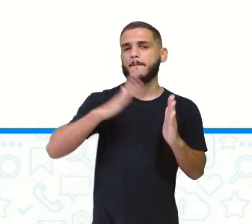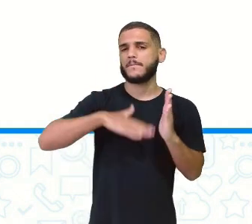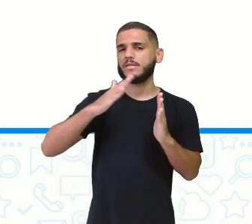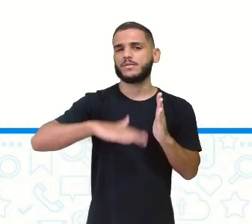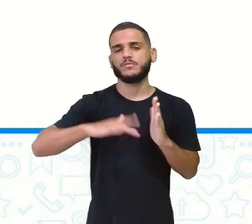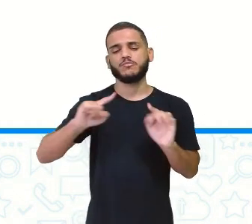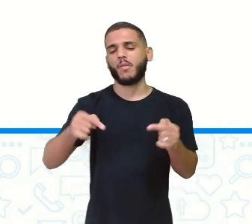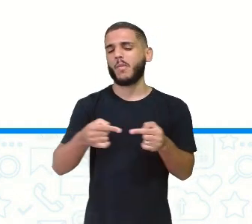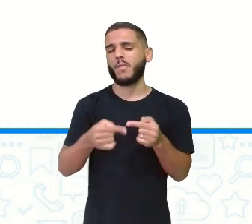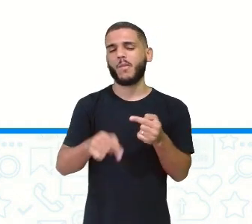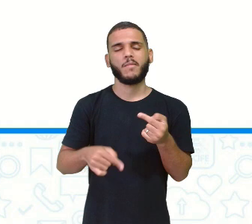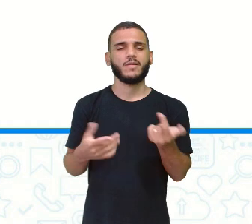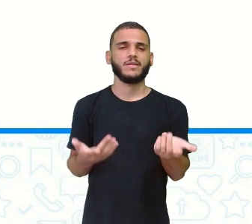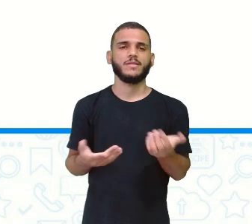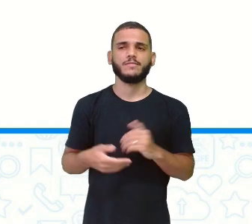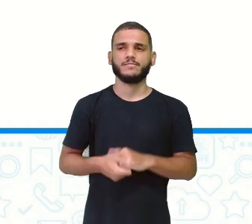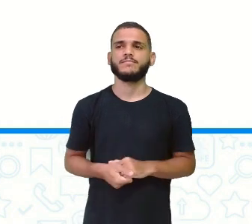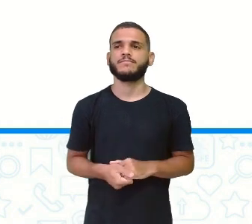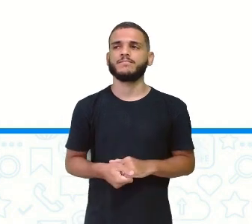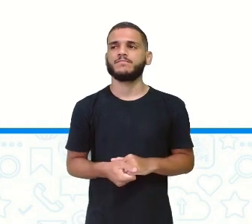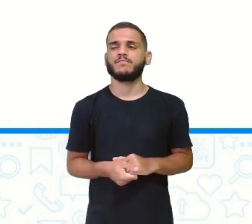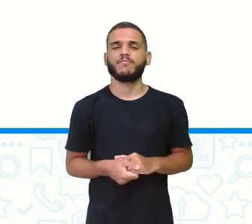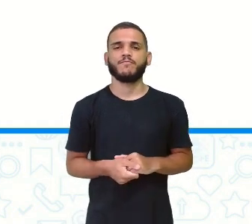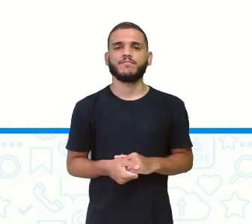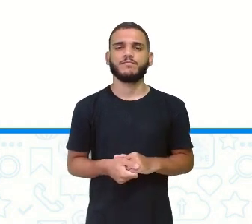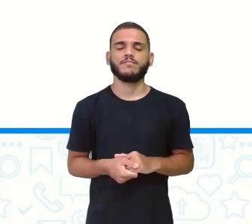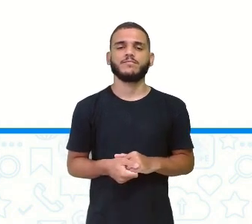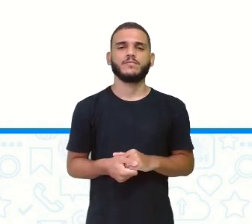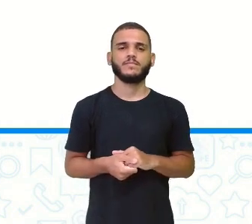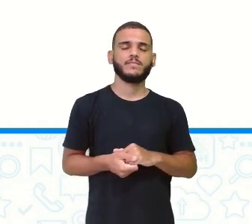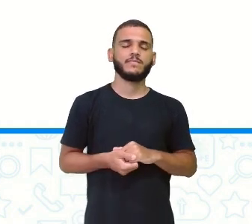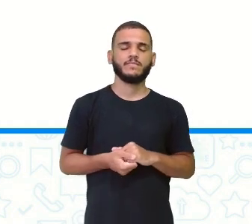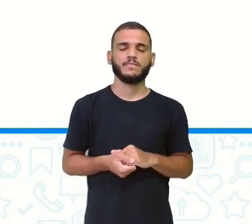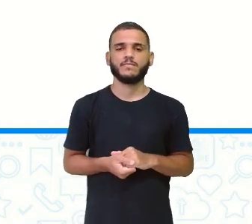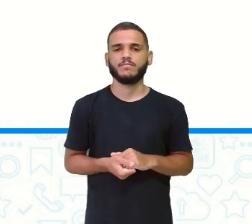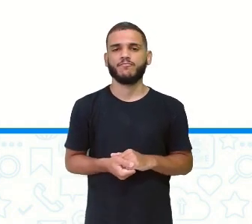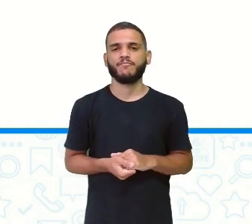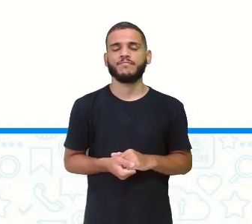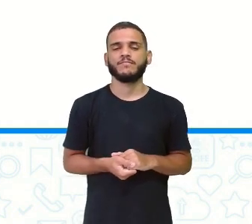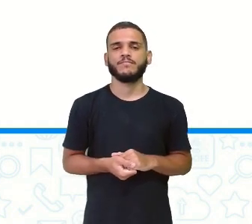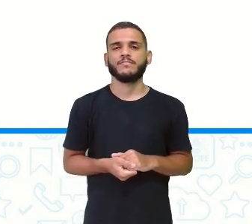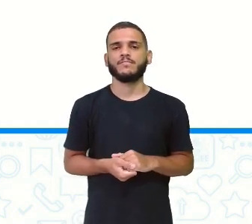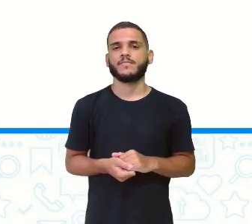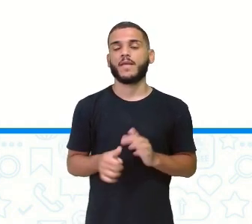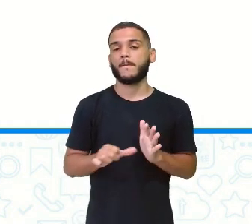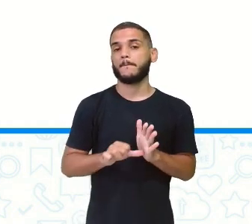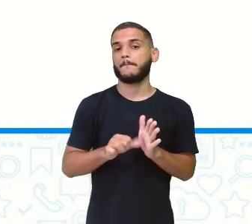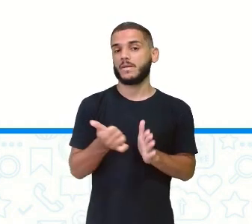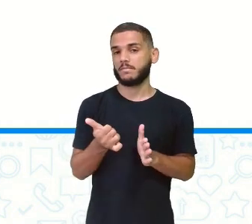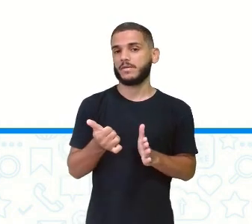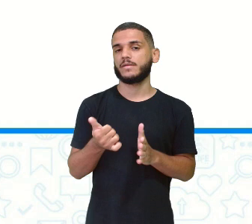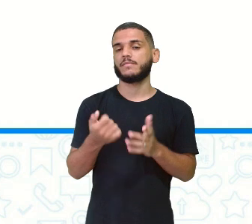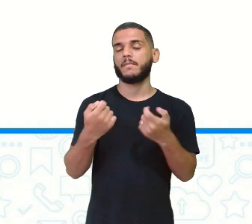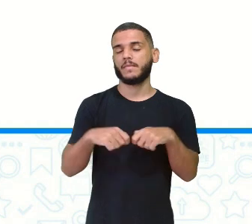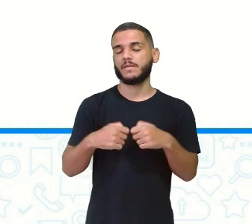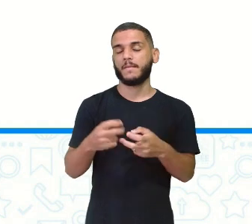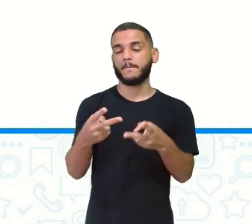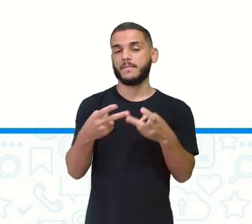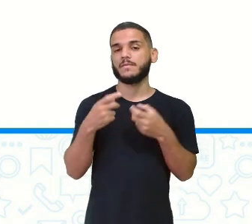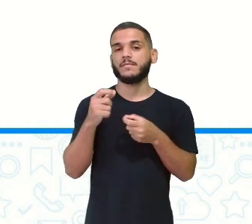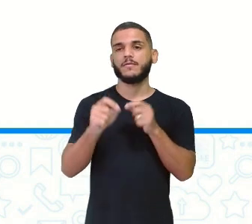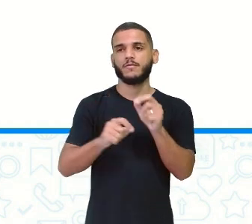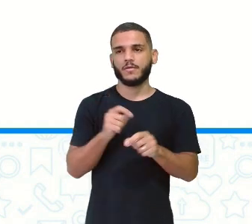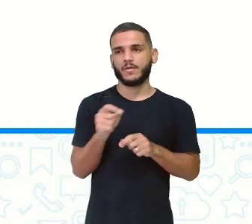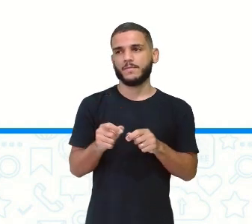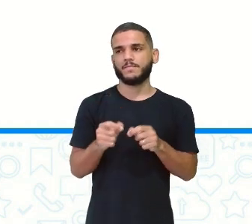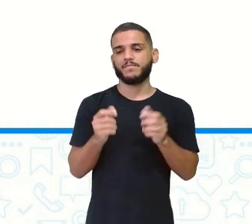não corresponde à face, né, da caixa? Primeira coisa que a gente tem que identificar, essa